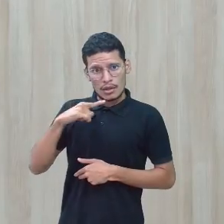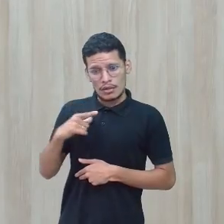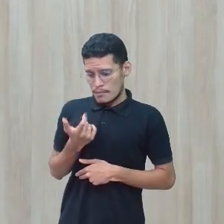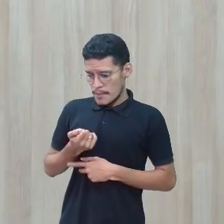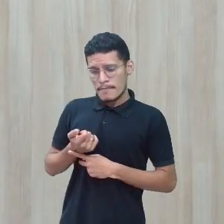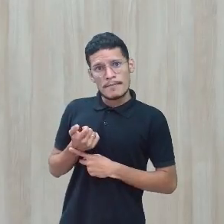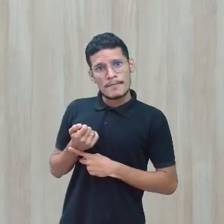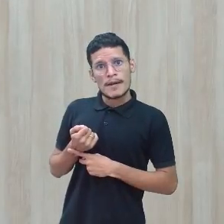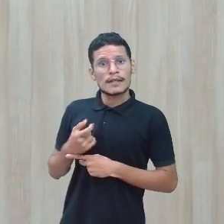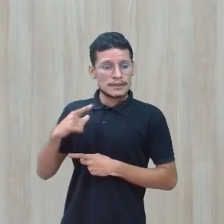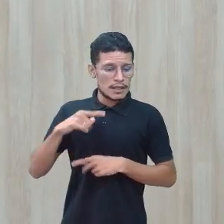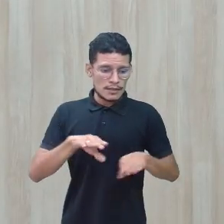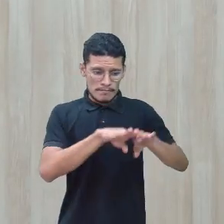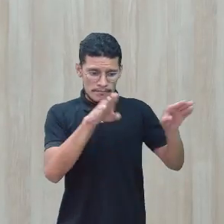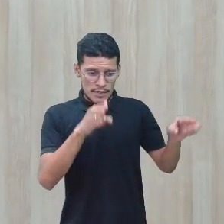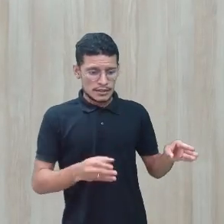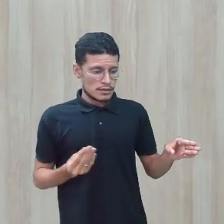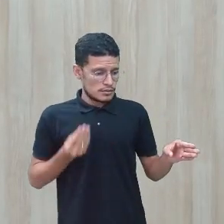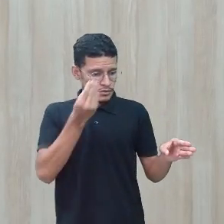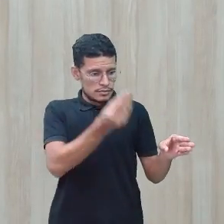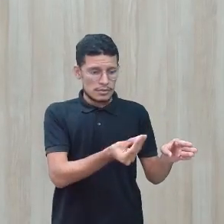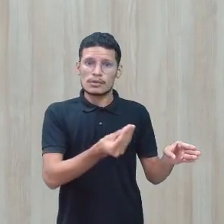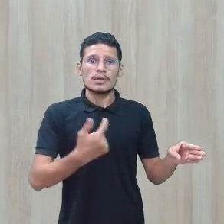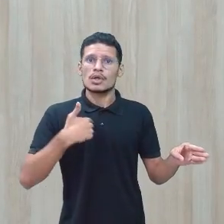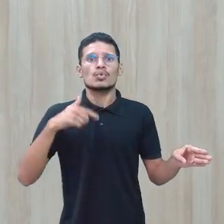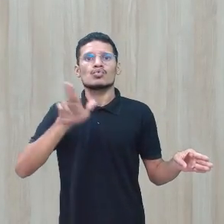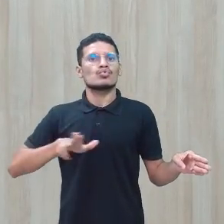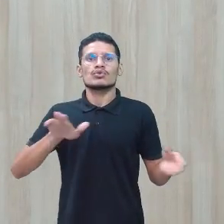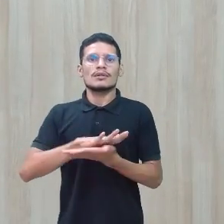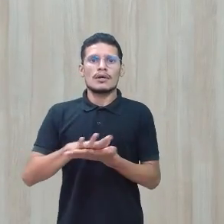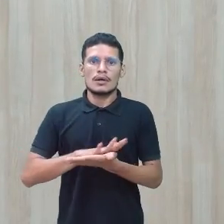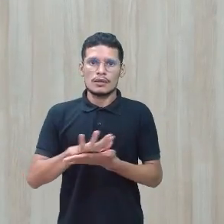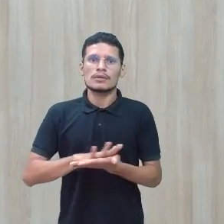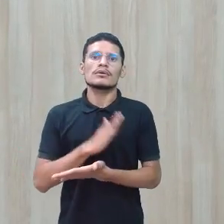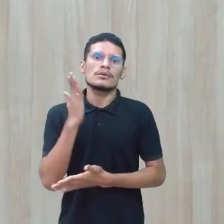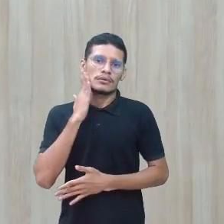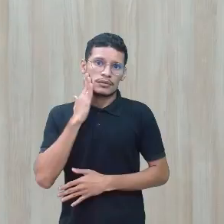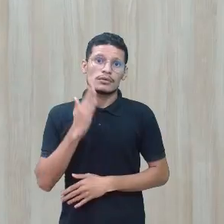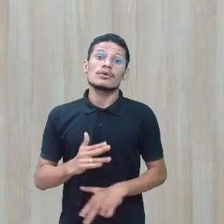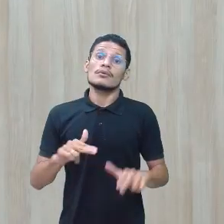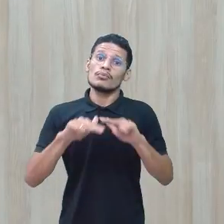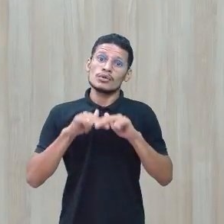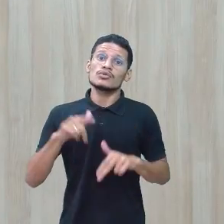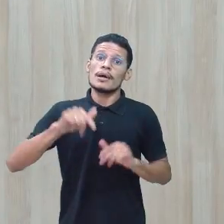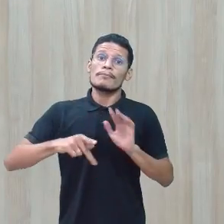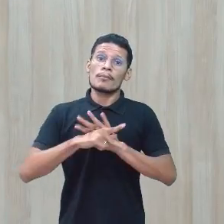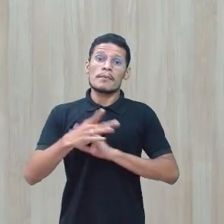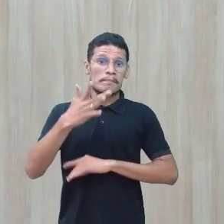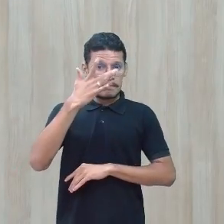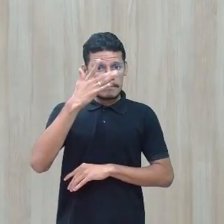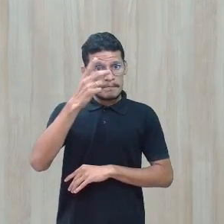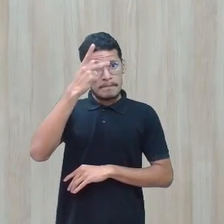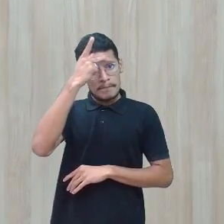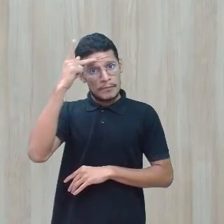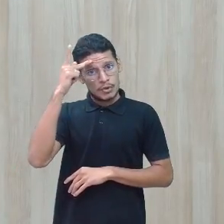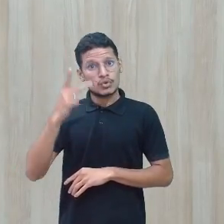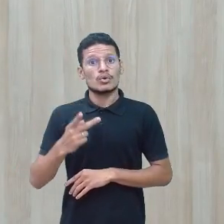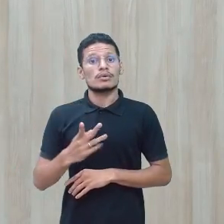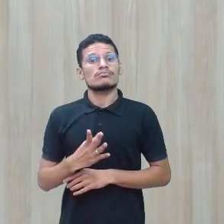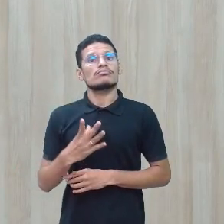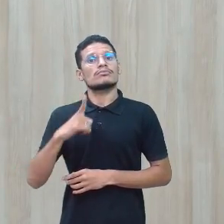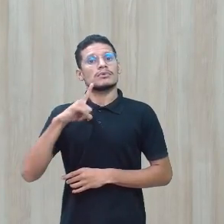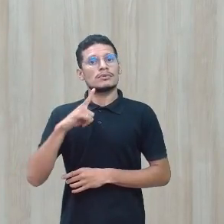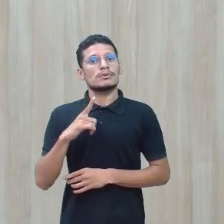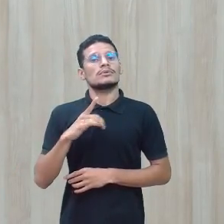supor que aqui é uma mesa, não porto mais, tranquilo? E aí a gente utiliza a pessoa com deficiência, porque primeiro